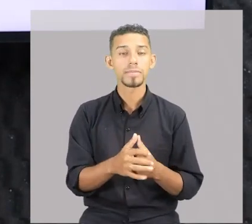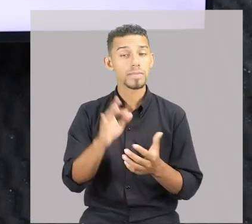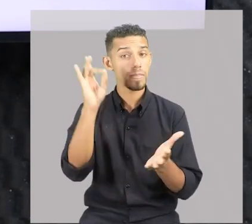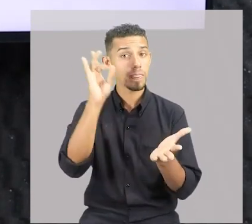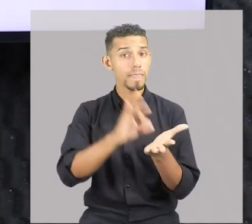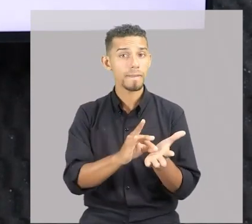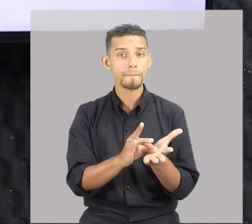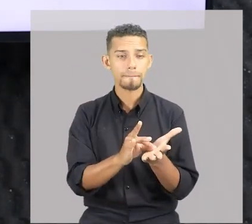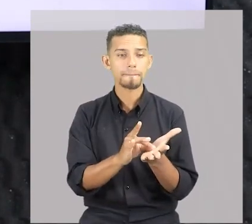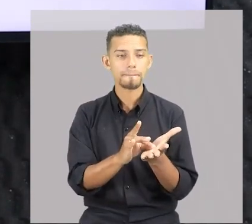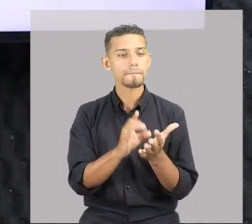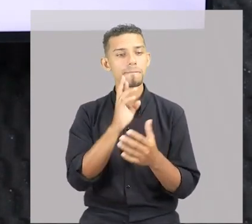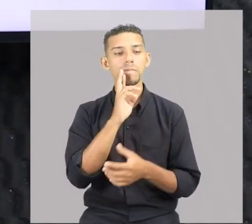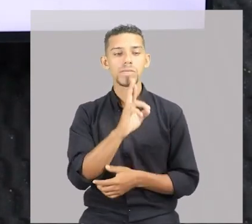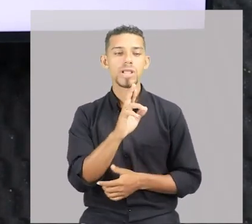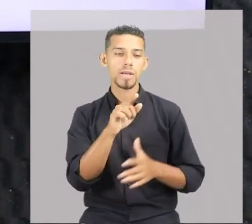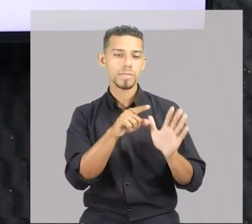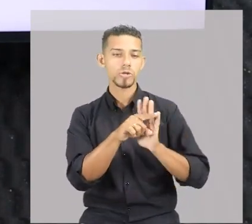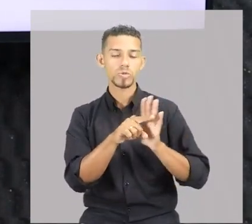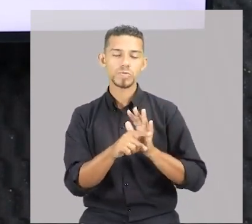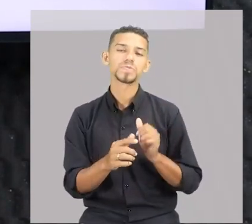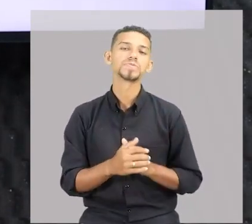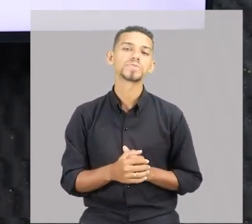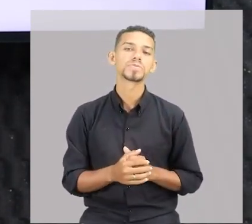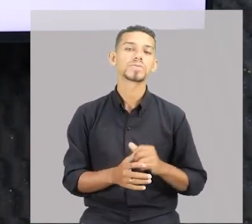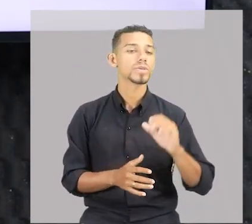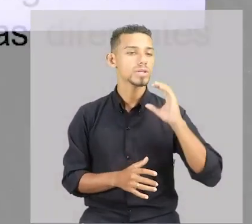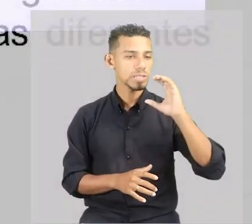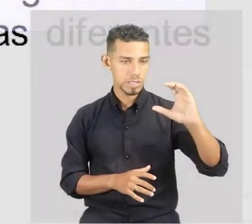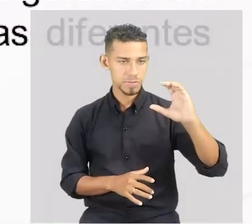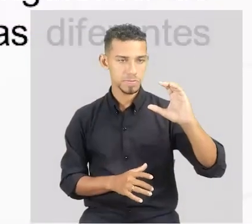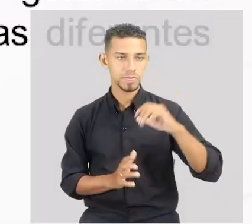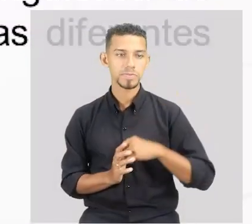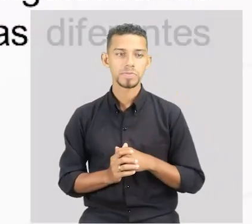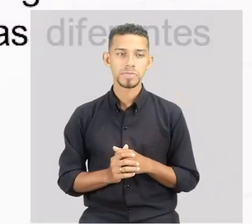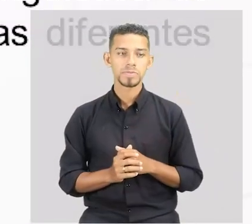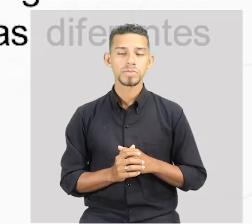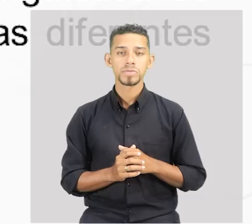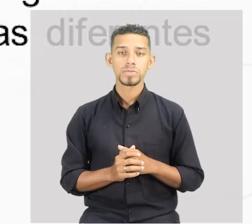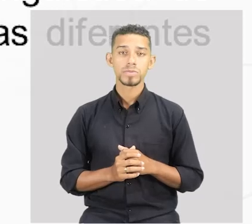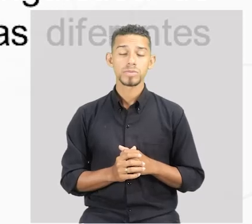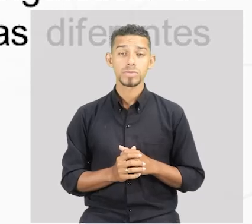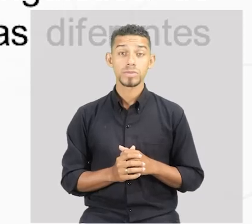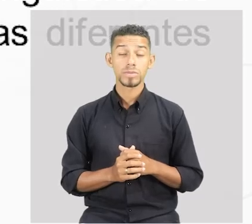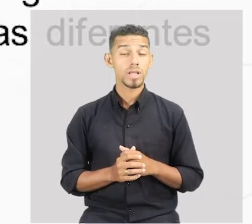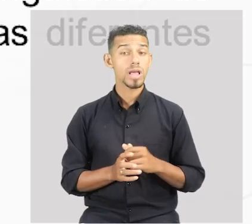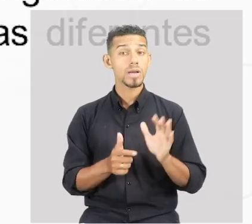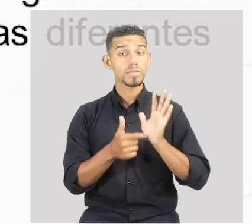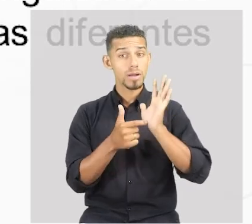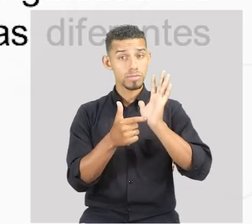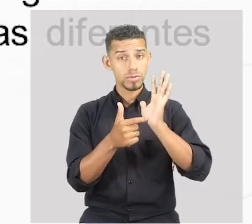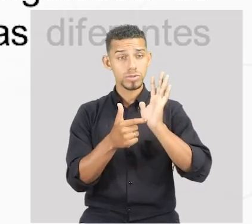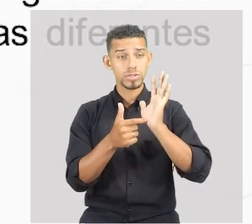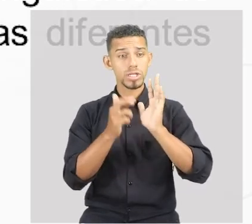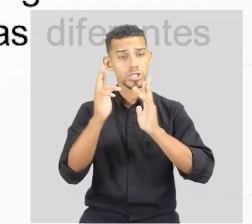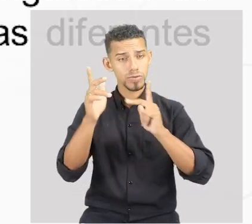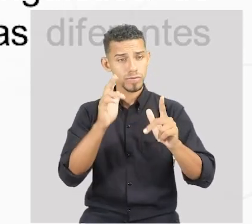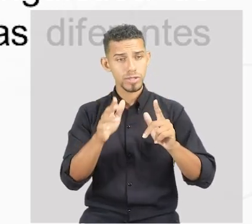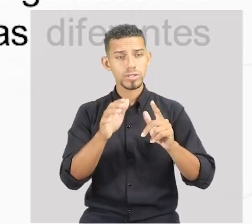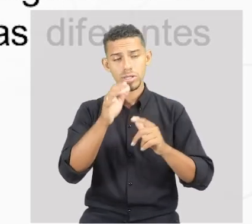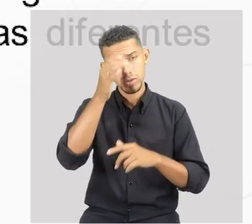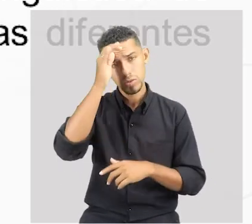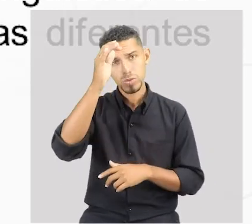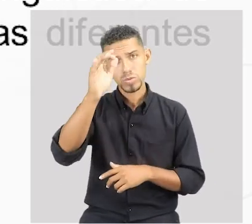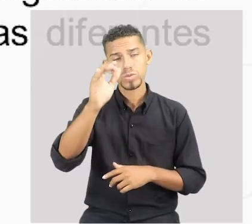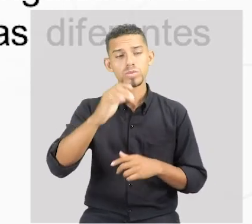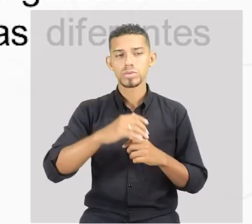realmente respondendo a pergunta. Letra C. É uma mostra das diferenças entre as duas culturas.